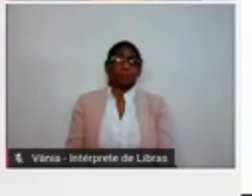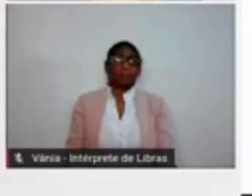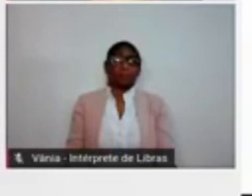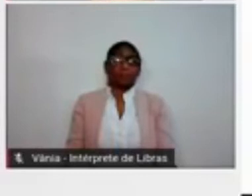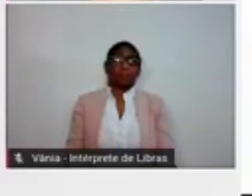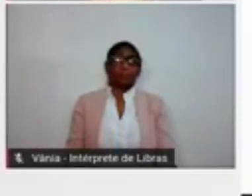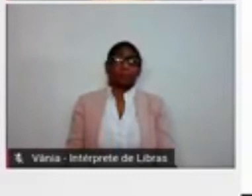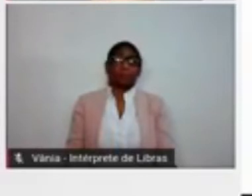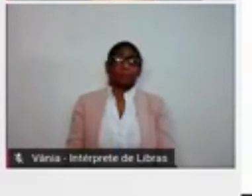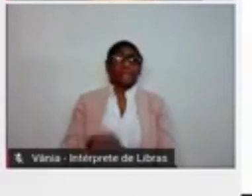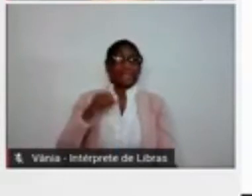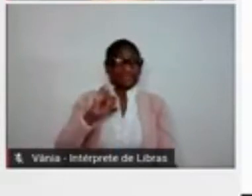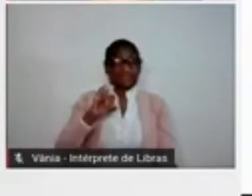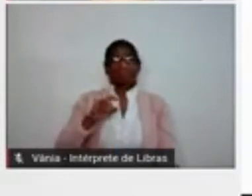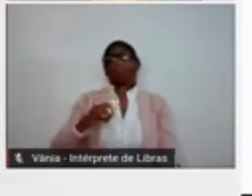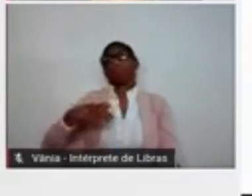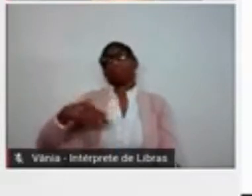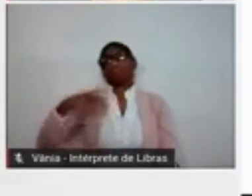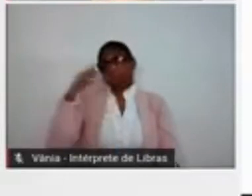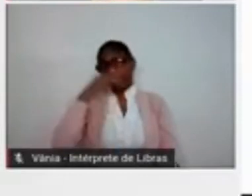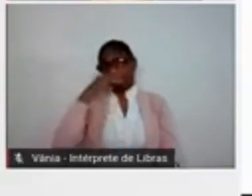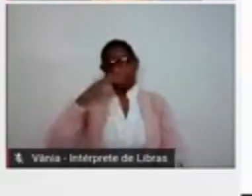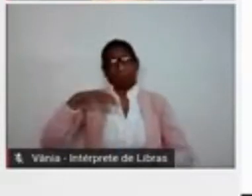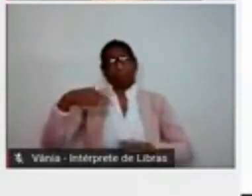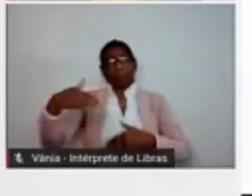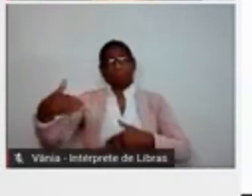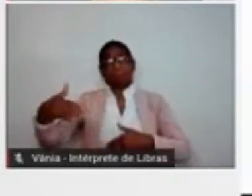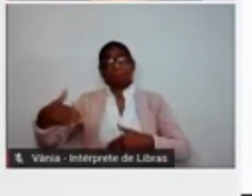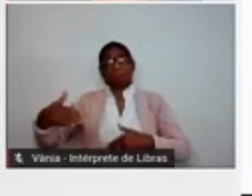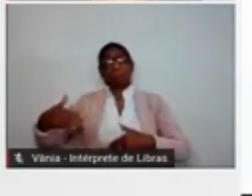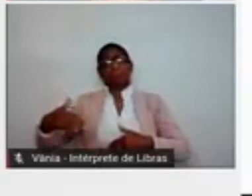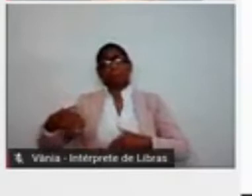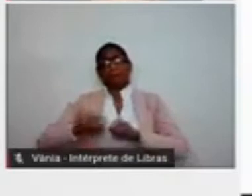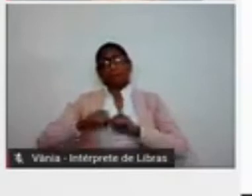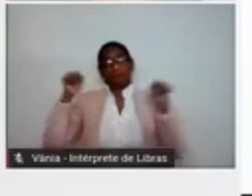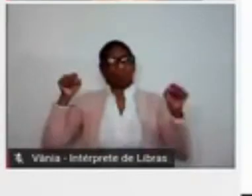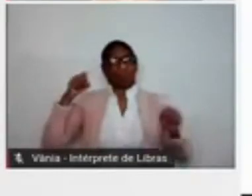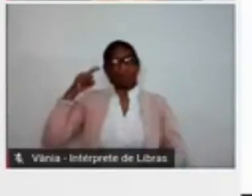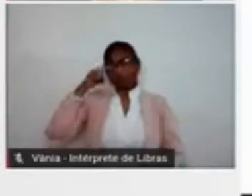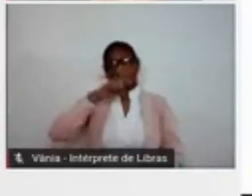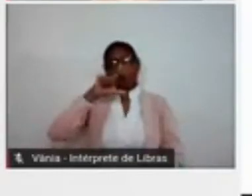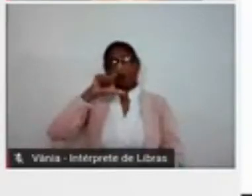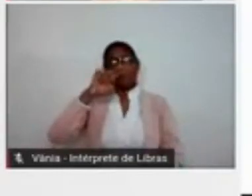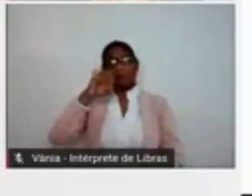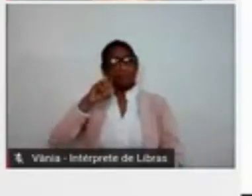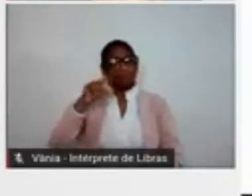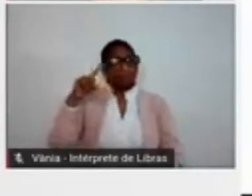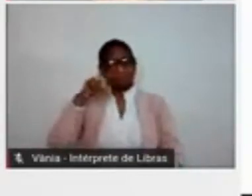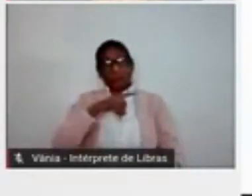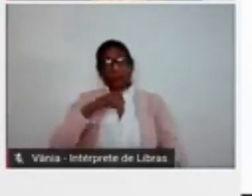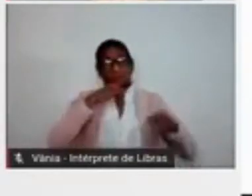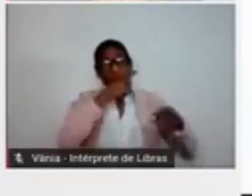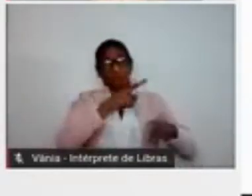curva com uma velocidade maior de contágio, a capacidade do Estado de poder garantir atendimento a todos vai ser